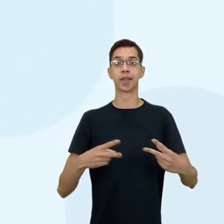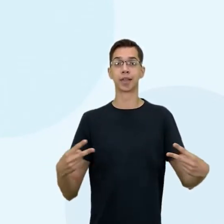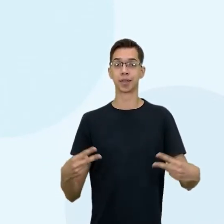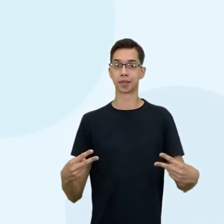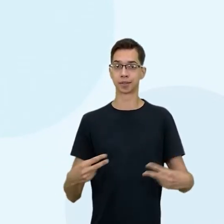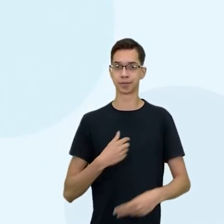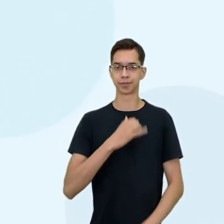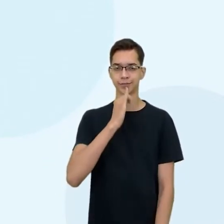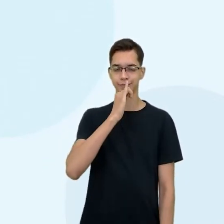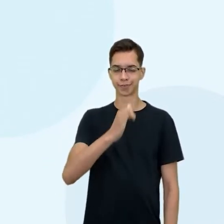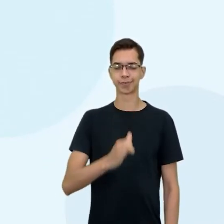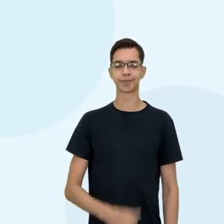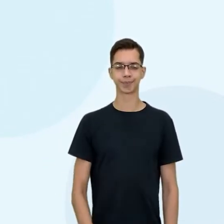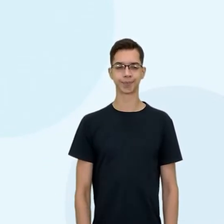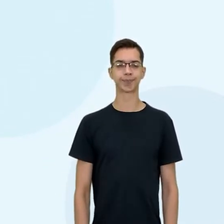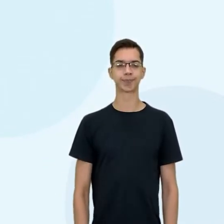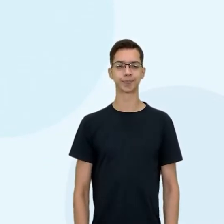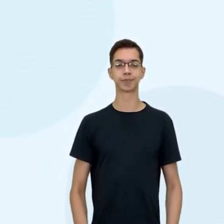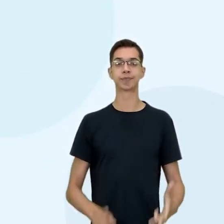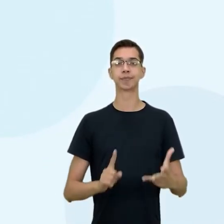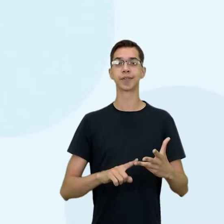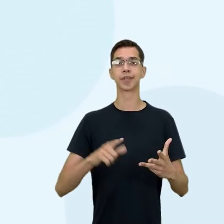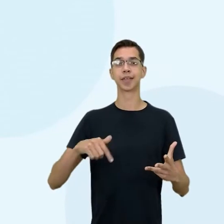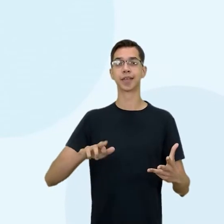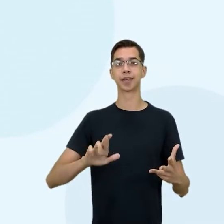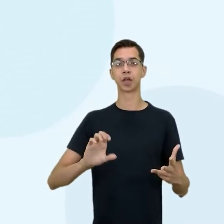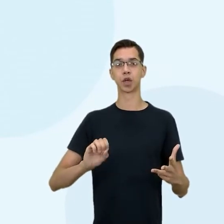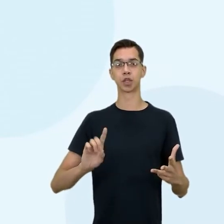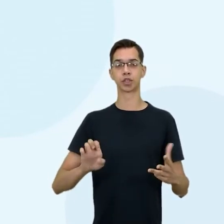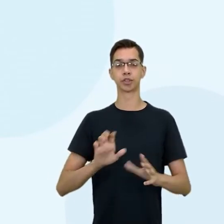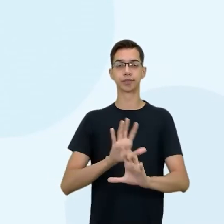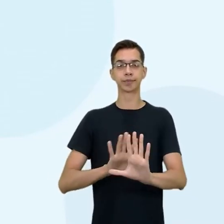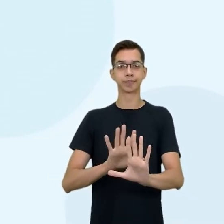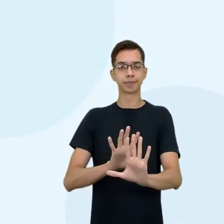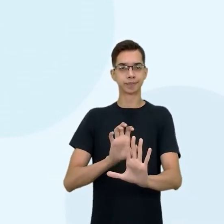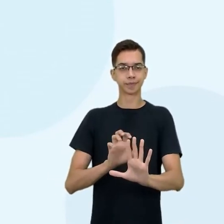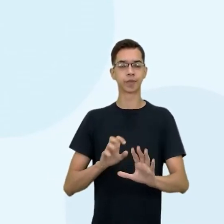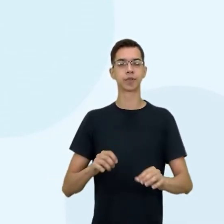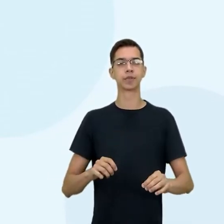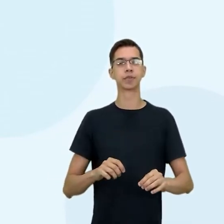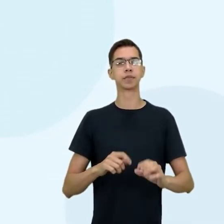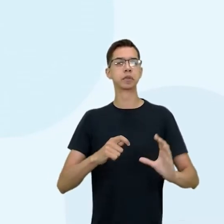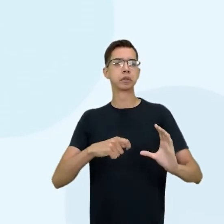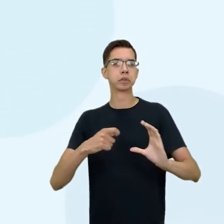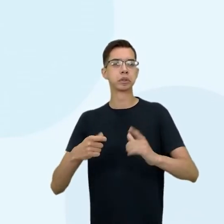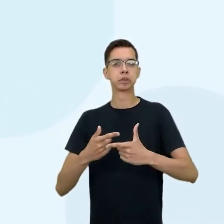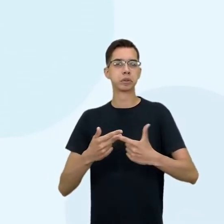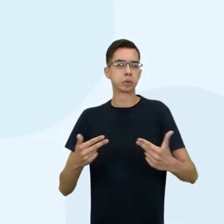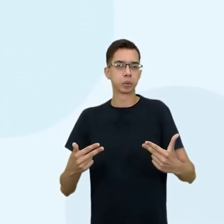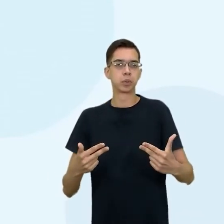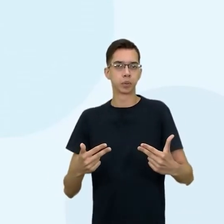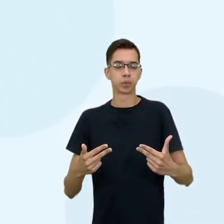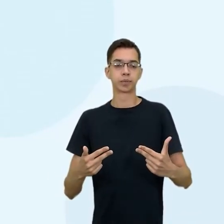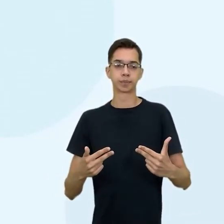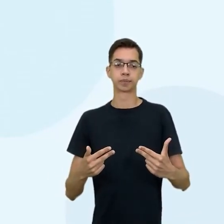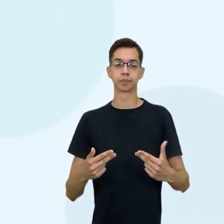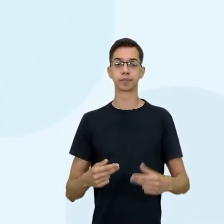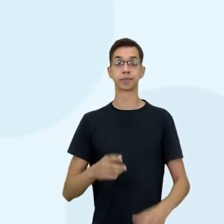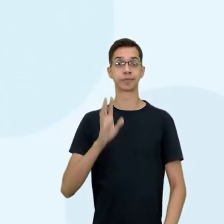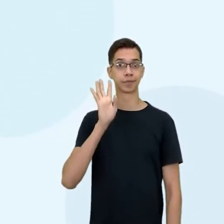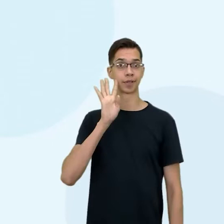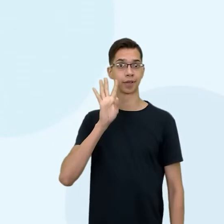bestiário. Você pode colocar o QR Code aí para você acessar aos vídeos, se tiver um vídeo sobre a criatura, seria